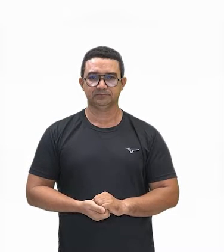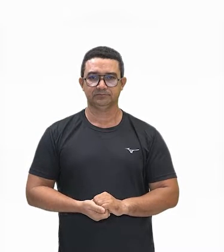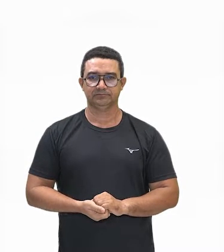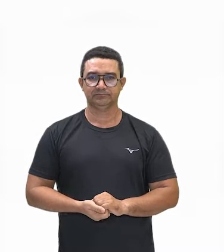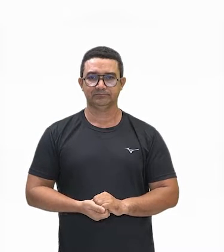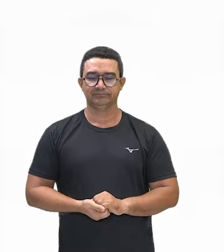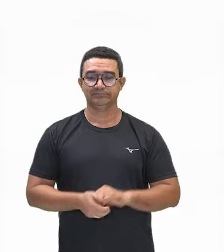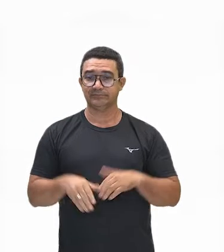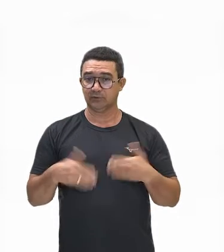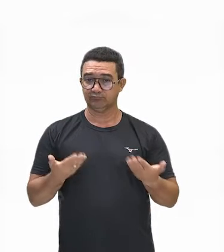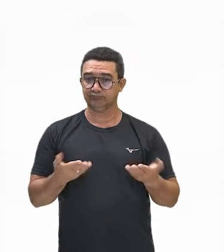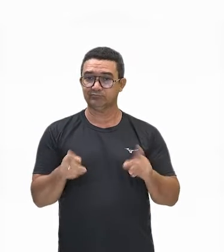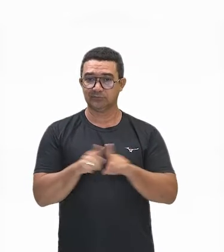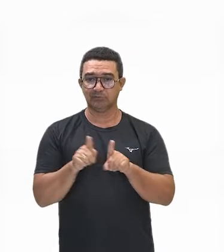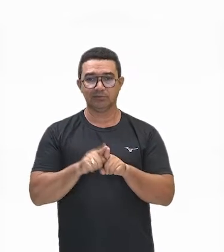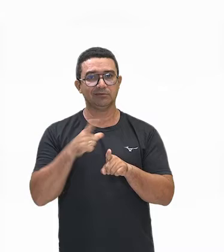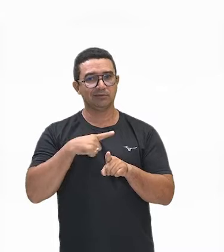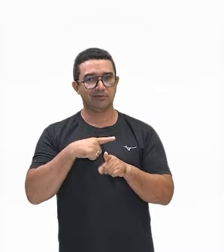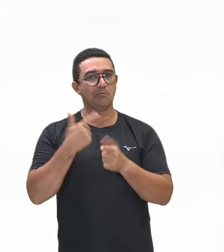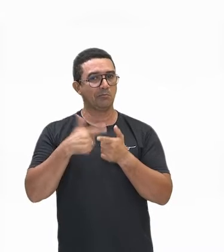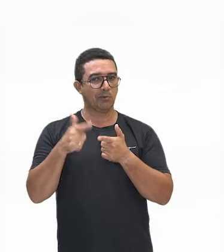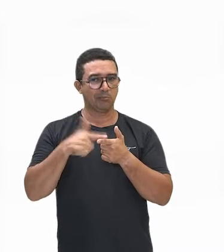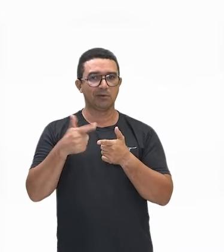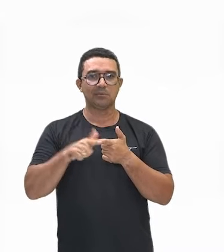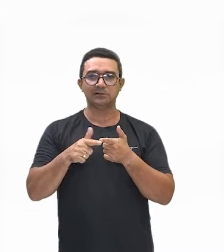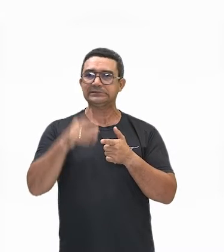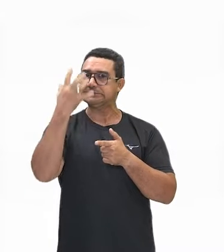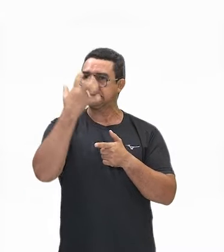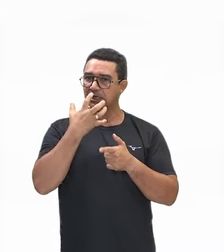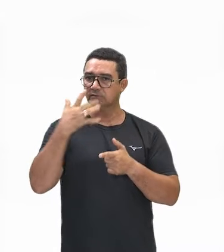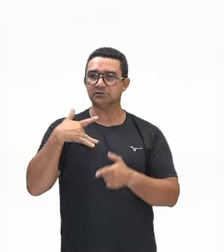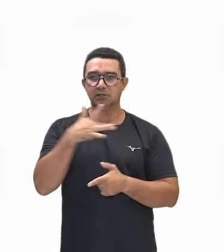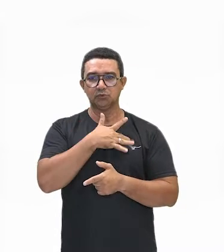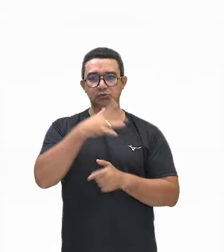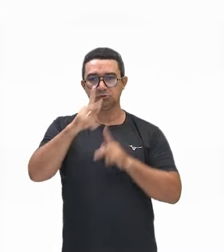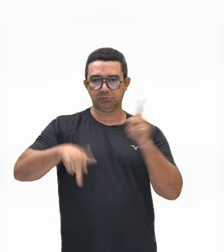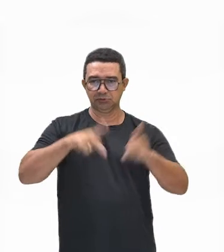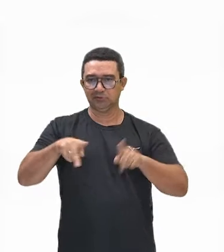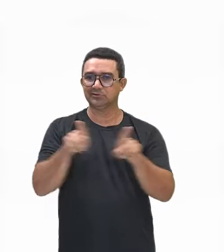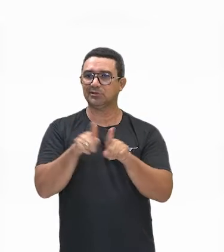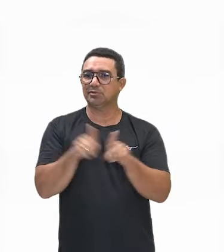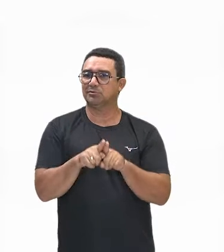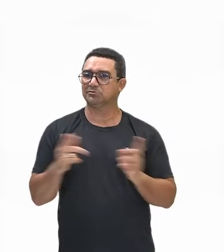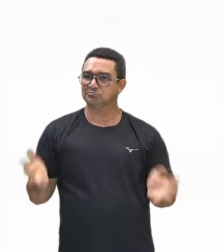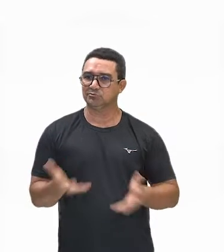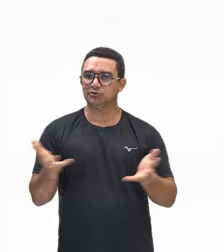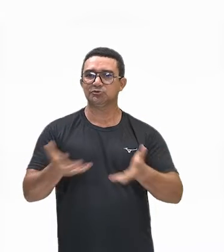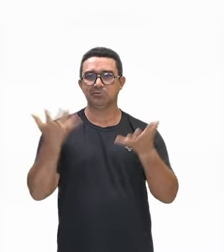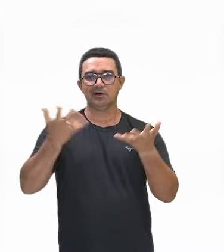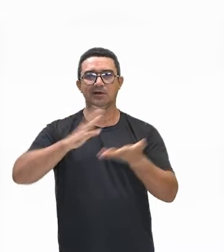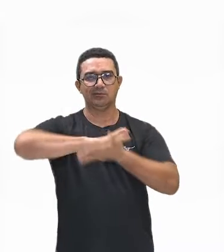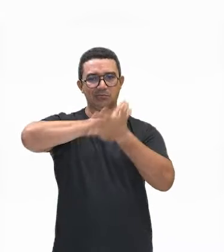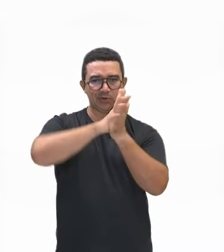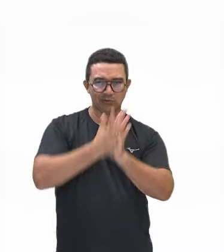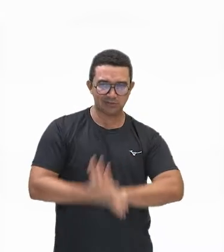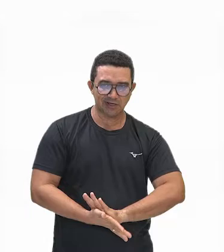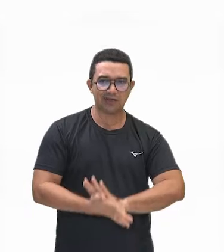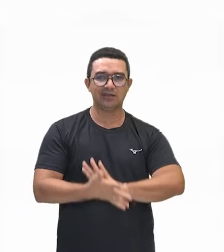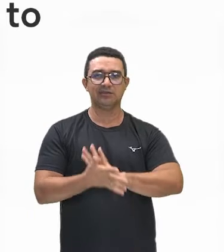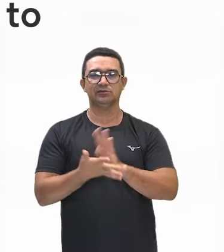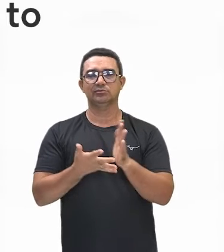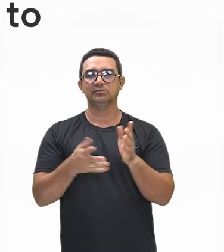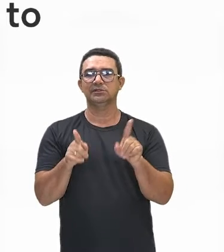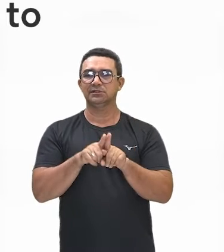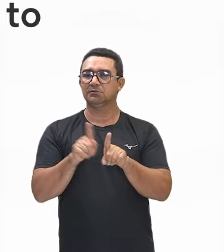ele pode encorajar ali o preconceito e ocasionar aí em mortes, certo? Exemplo,